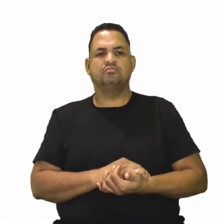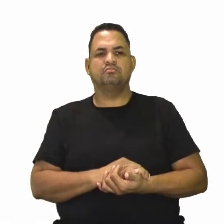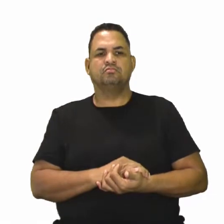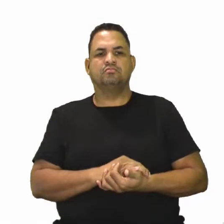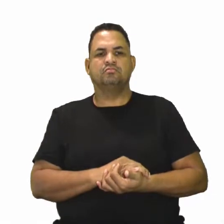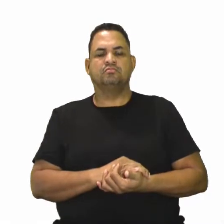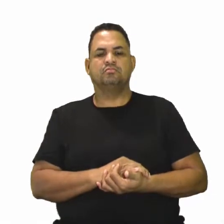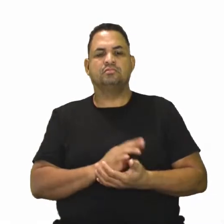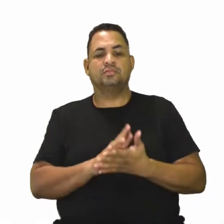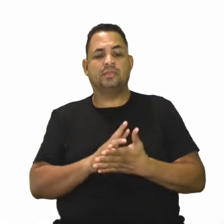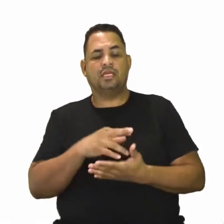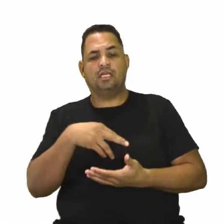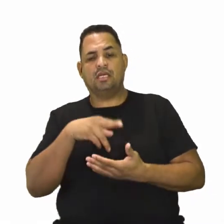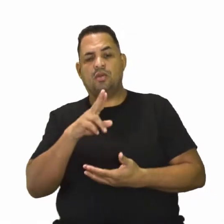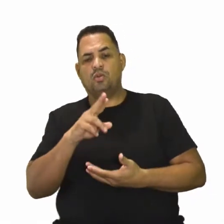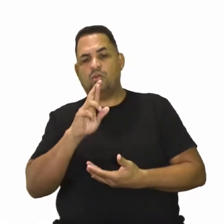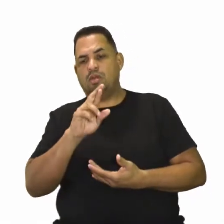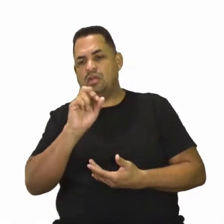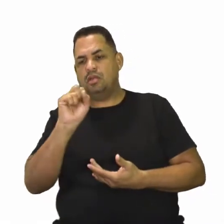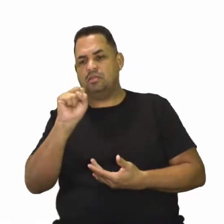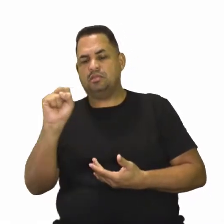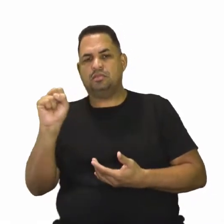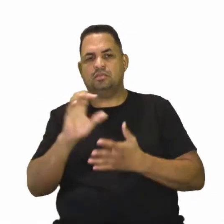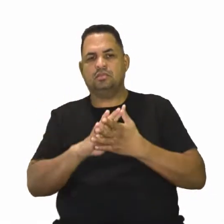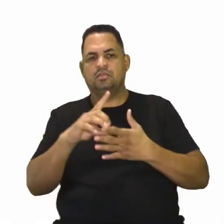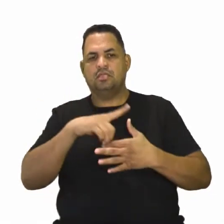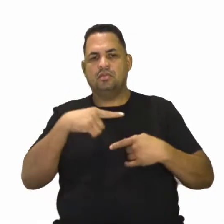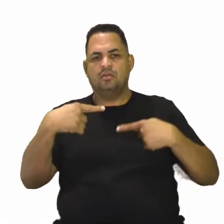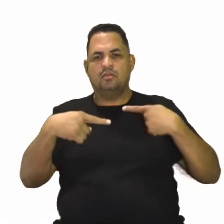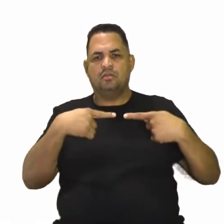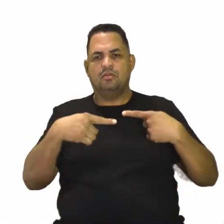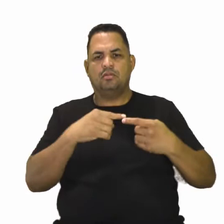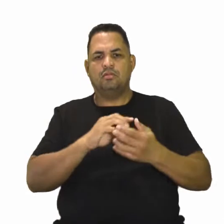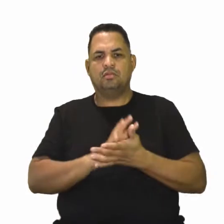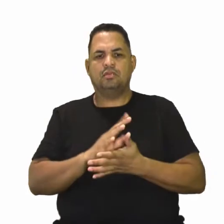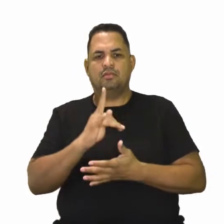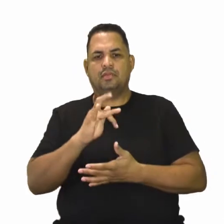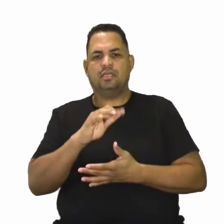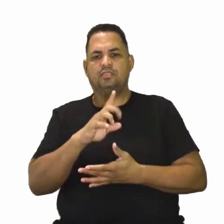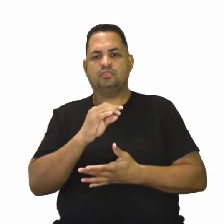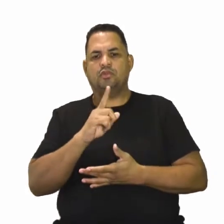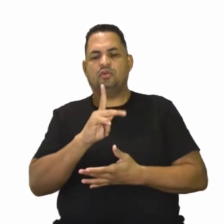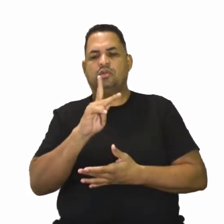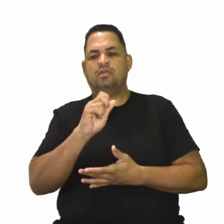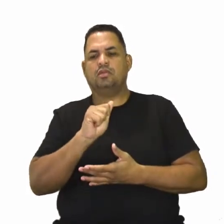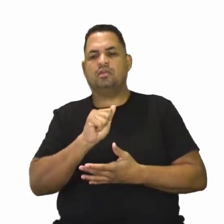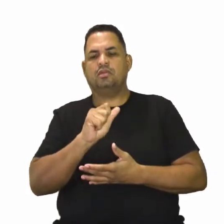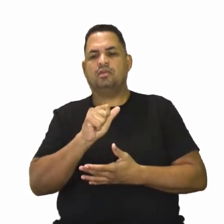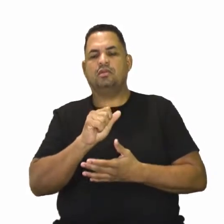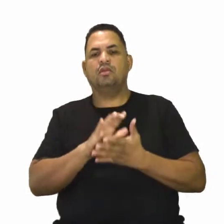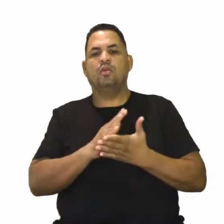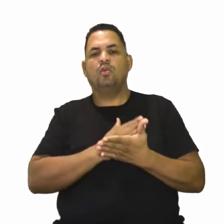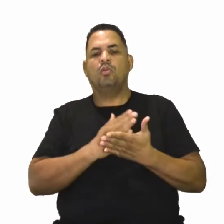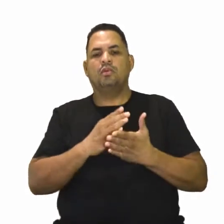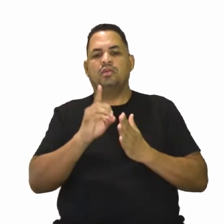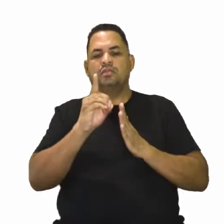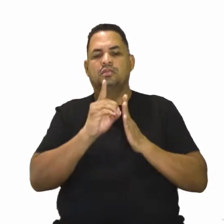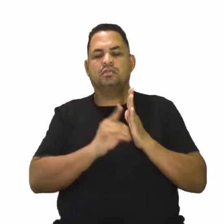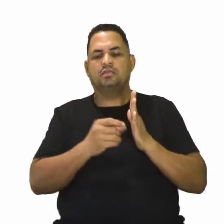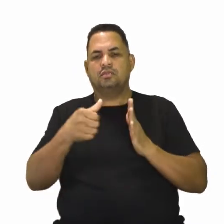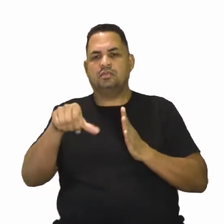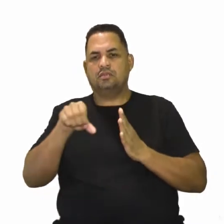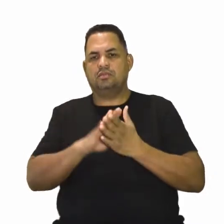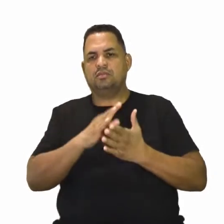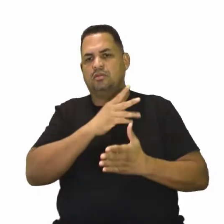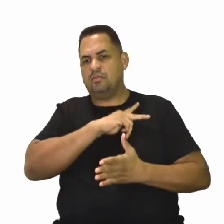Lá na União Soviética, nós temos uma política chamada perestroika. O começo da década de 90, o presidente